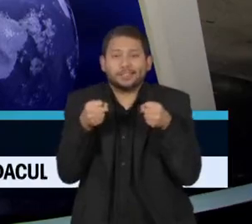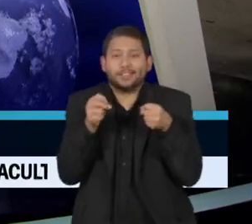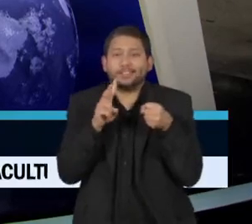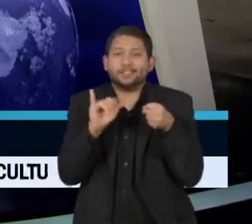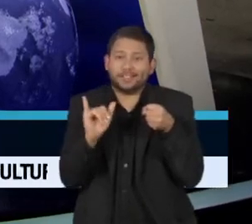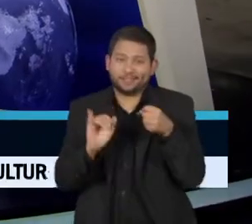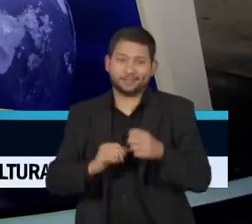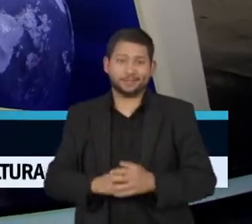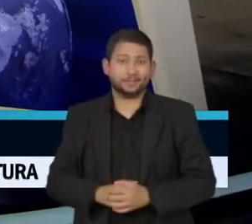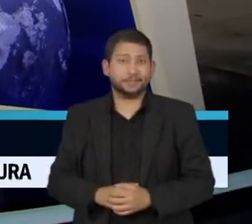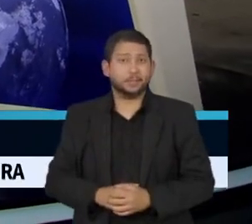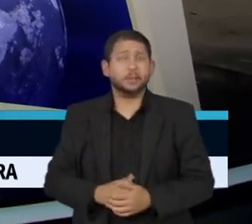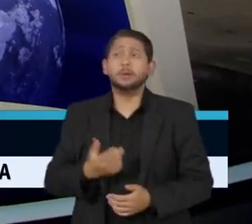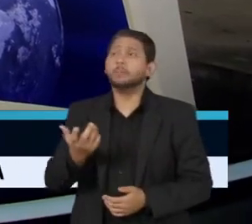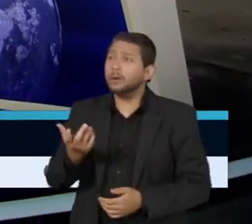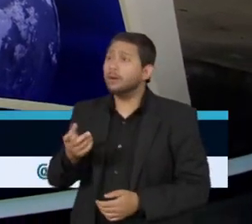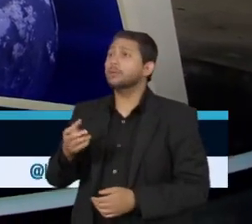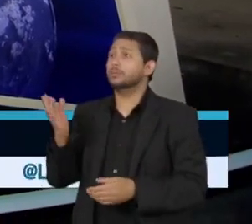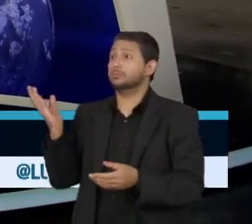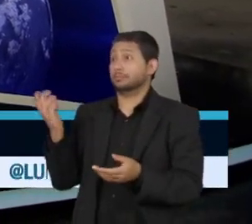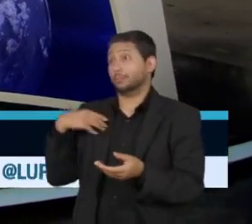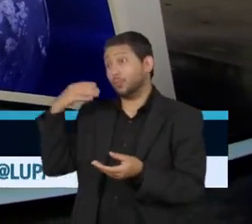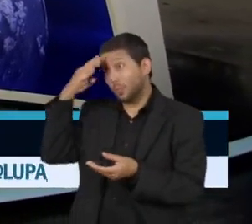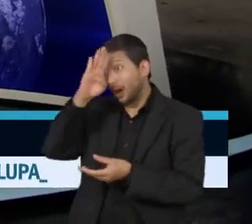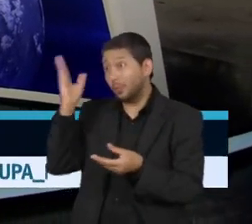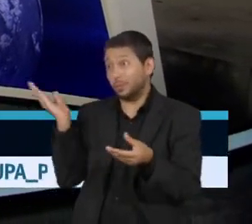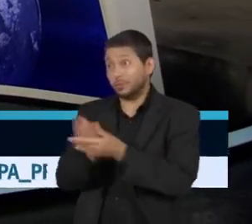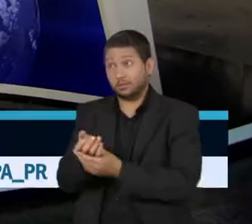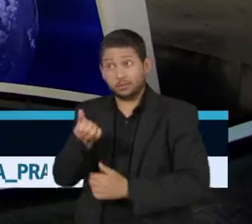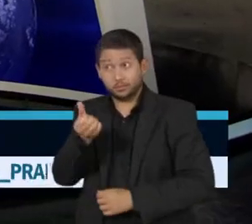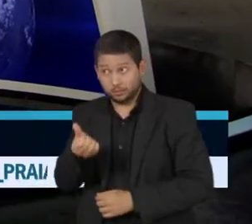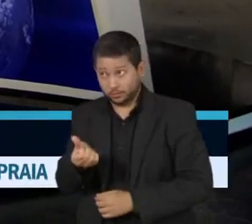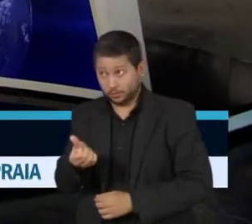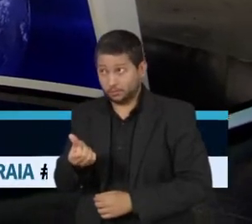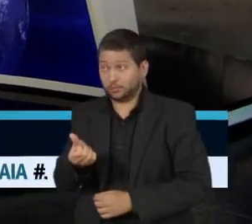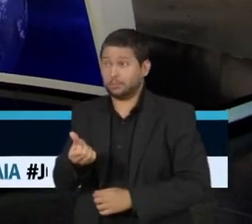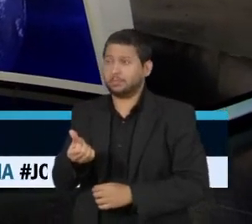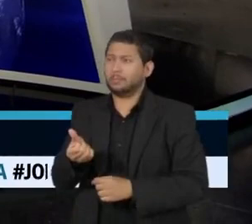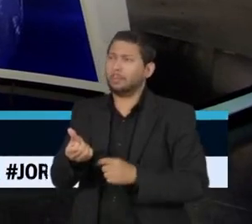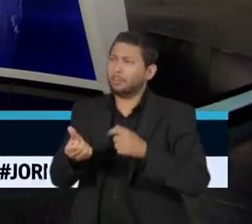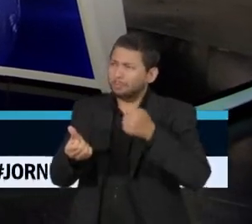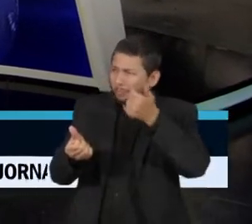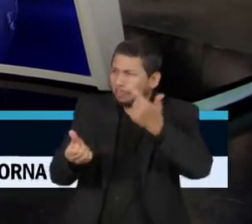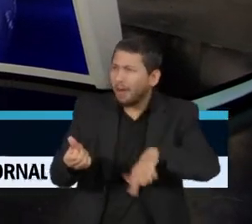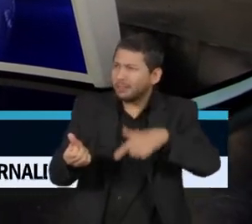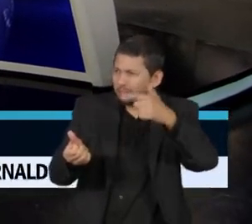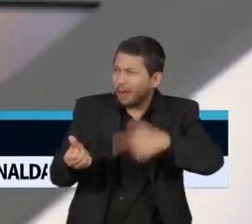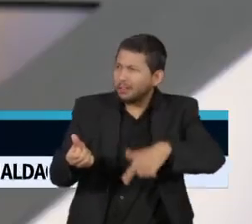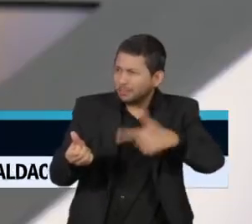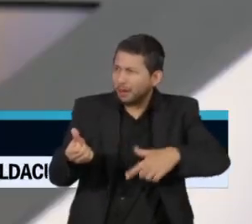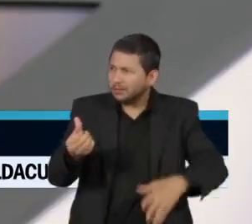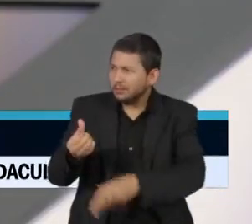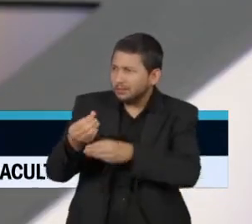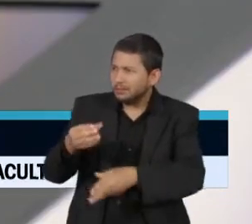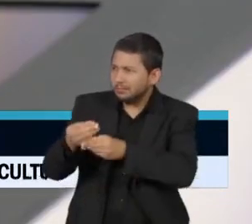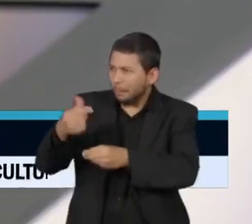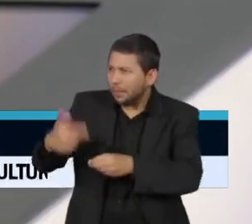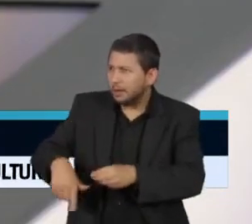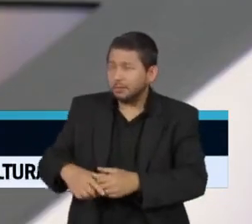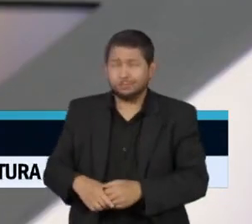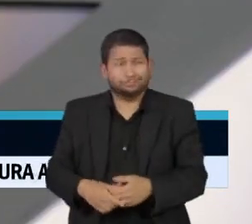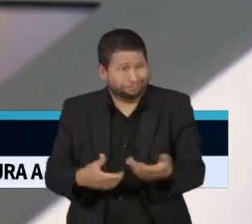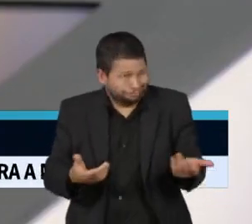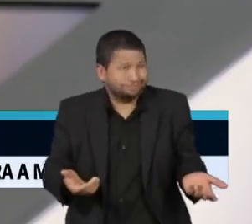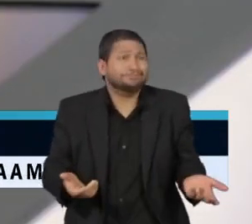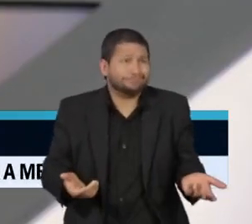Ayrton bolsonaro deve responder a pelo menos seis processos o número de processos pode aumentar pode pode